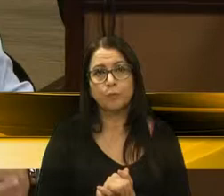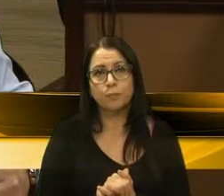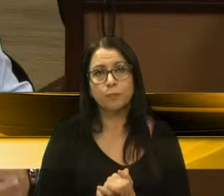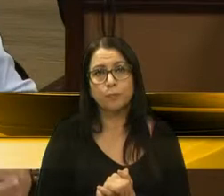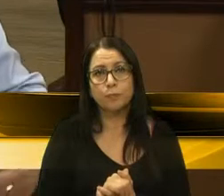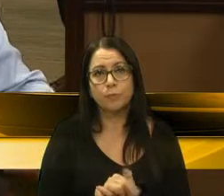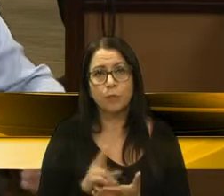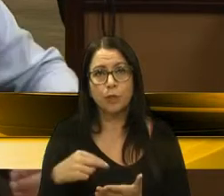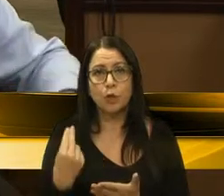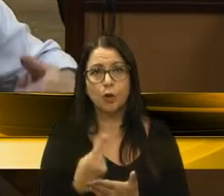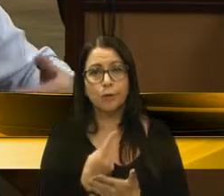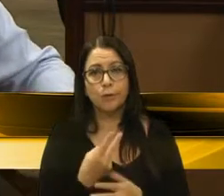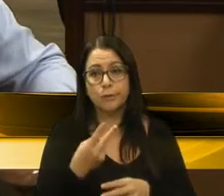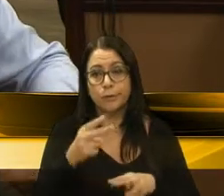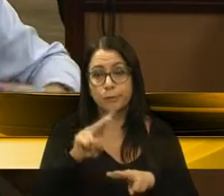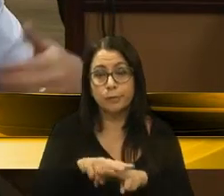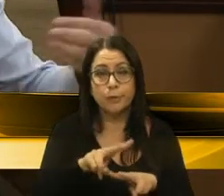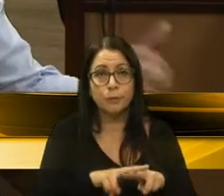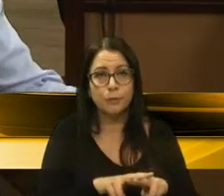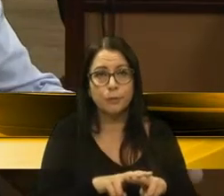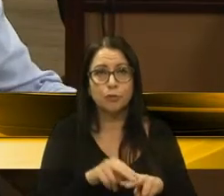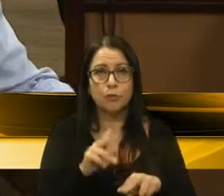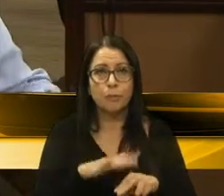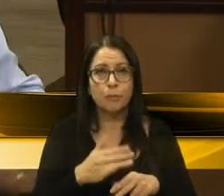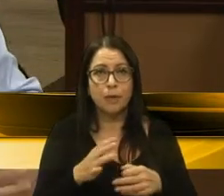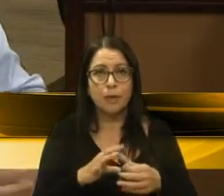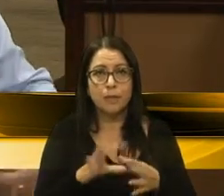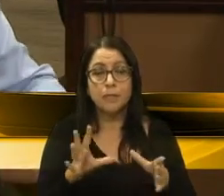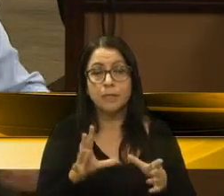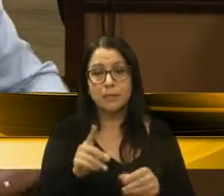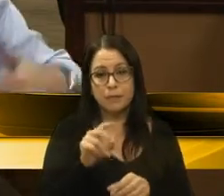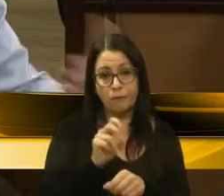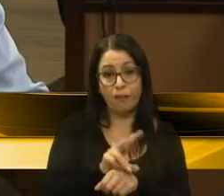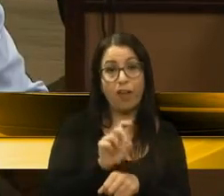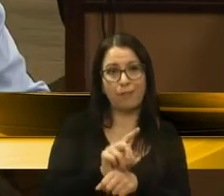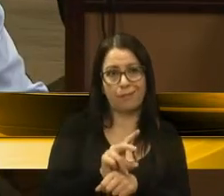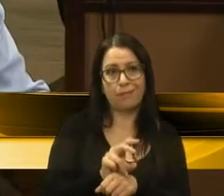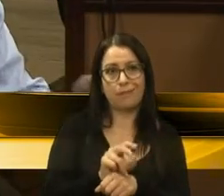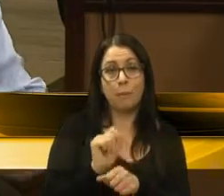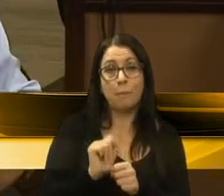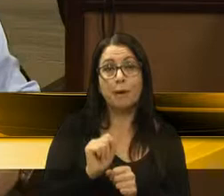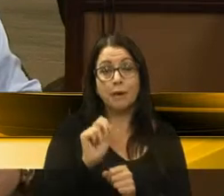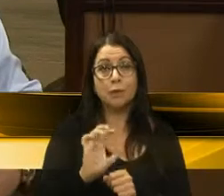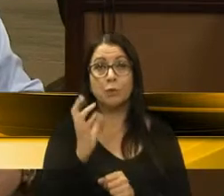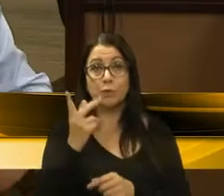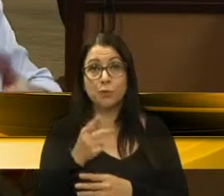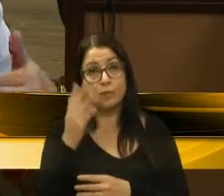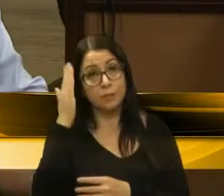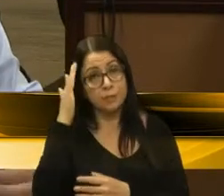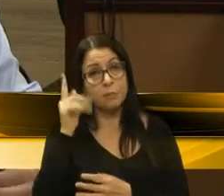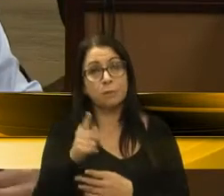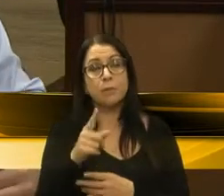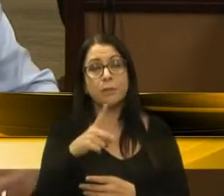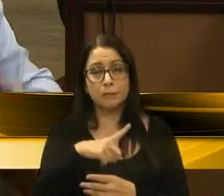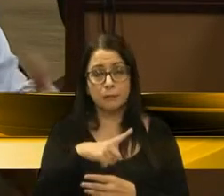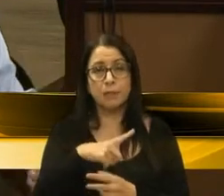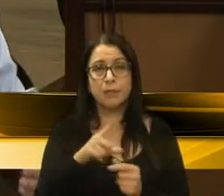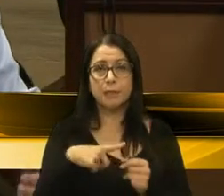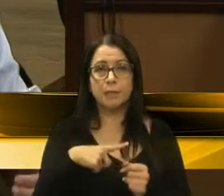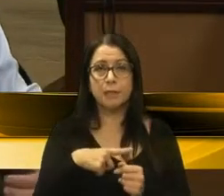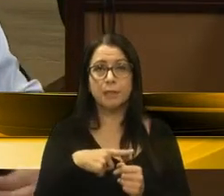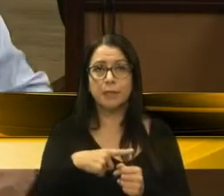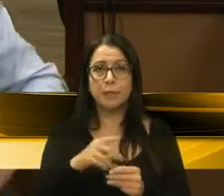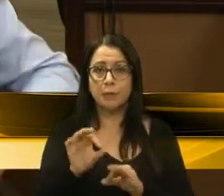da nossa carceragem, a ter mais disponibilidade de vagas, e para isso acontecer nós sabemos que tem que haver um